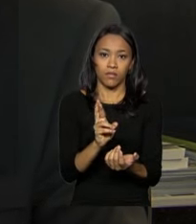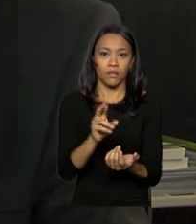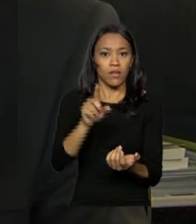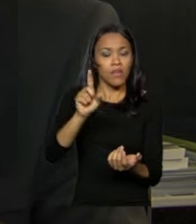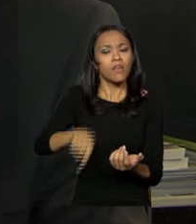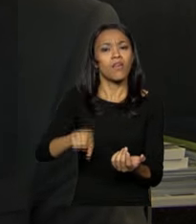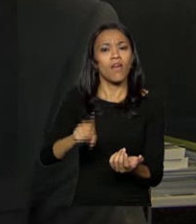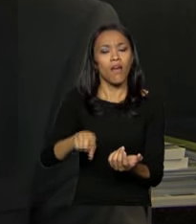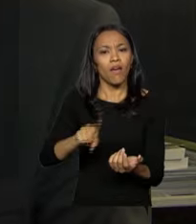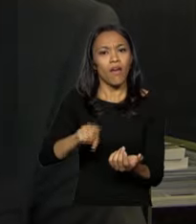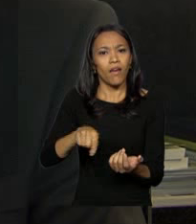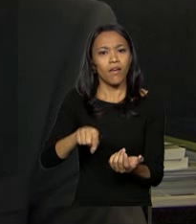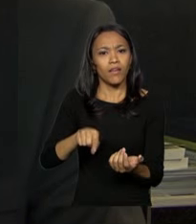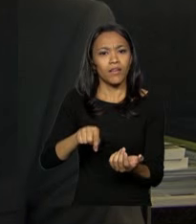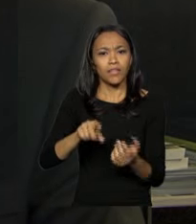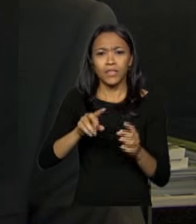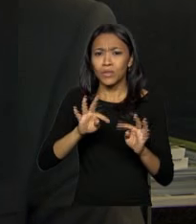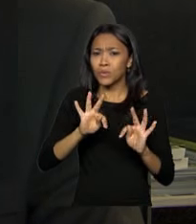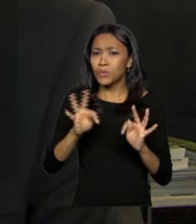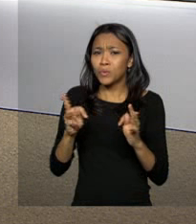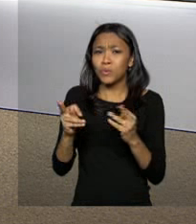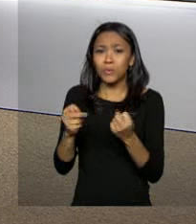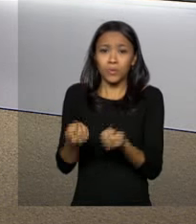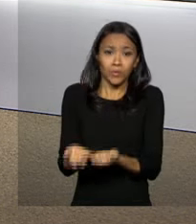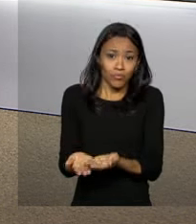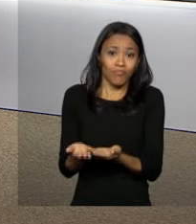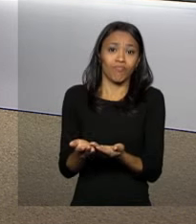são tudo a fundo perdido.